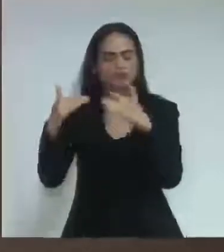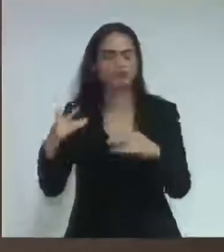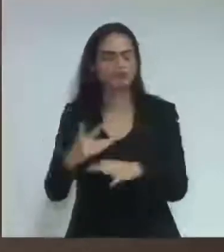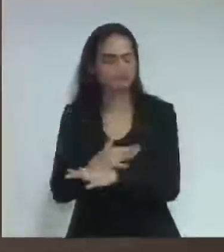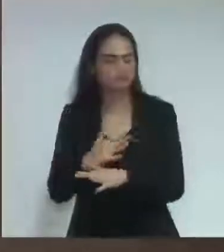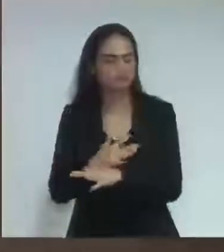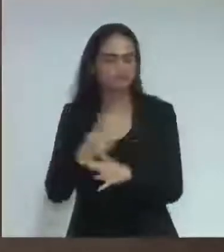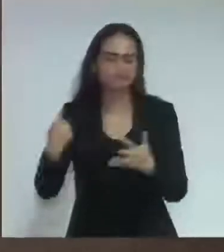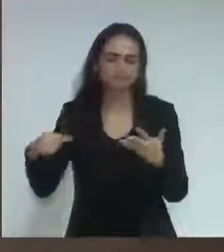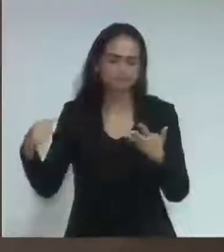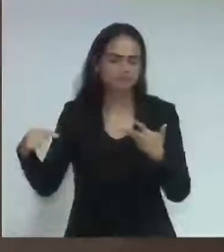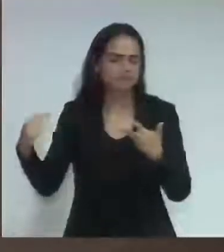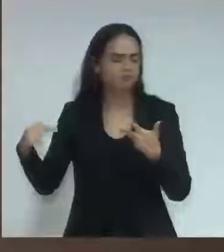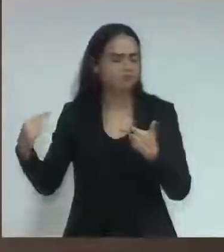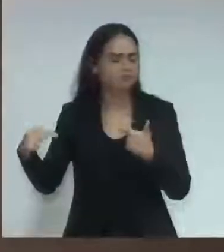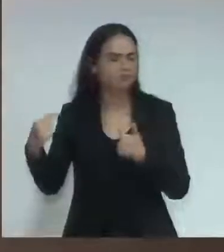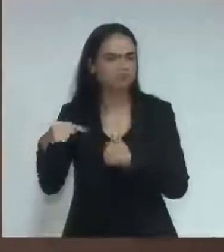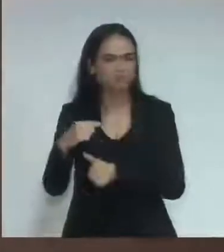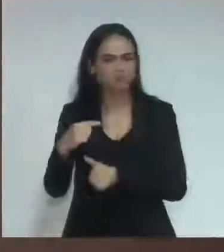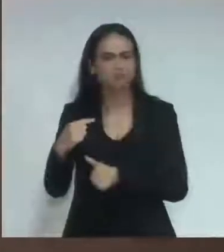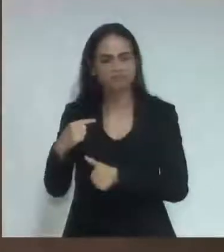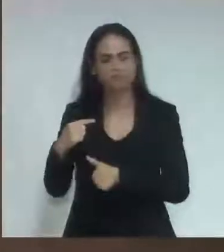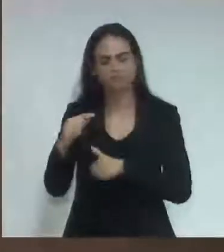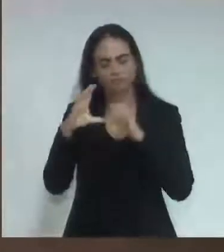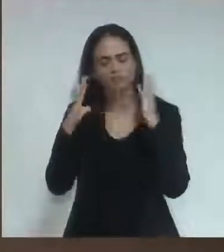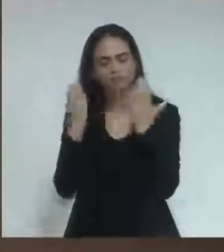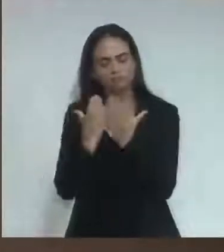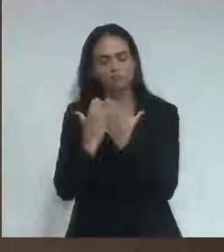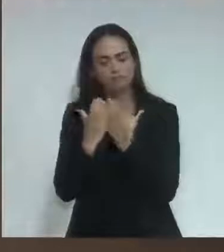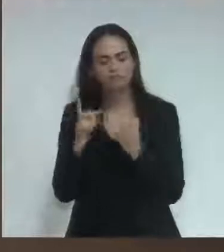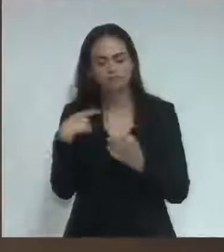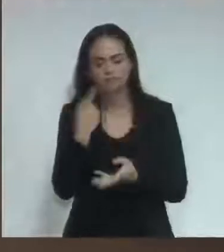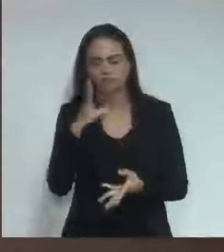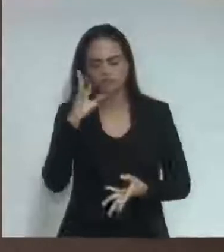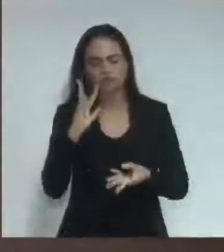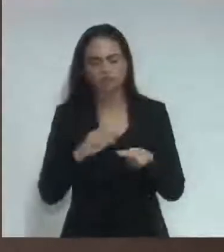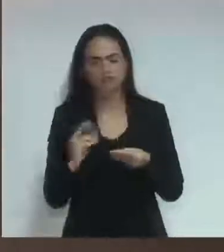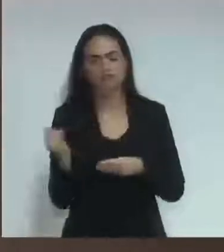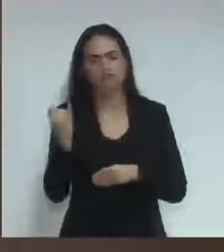uma série de questões que demonstram claramente a importância